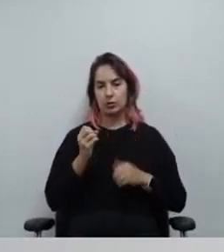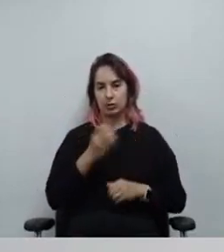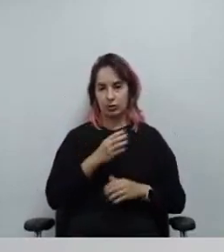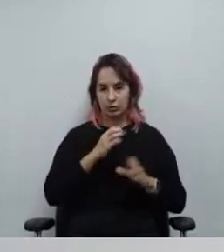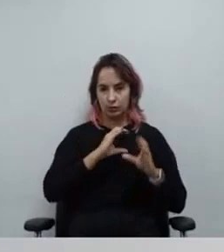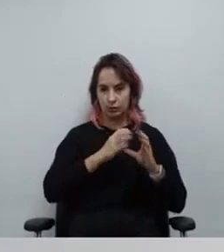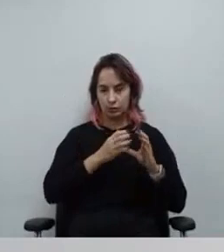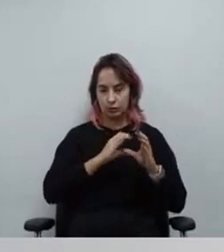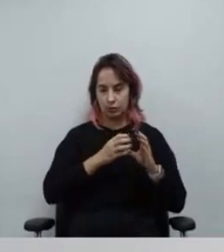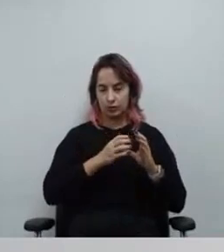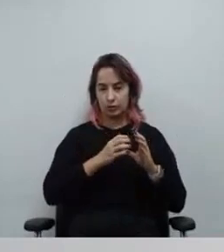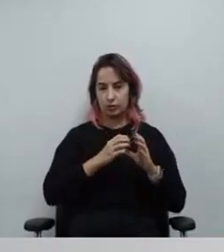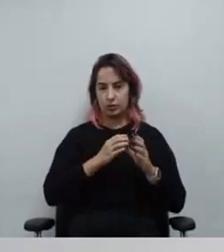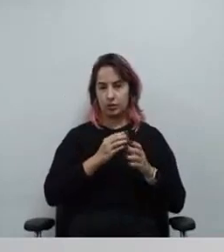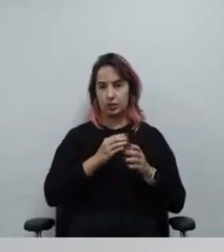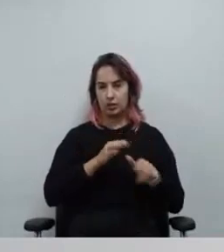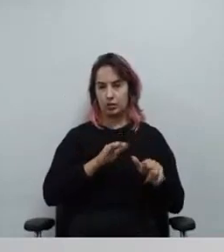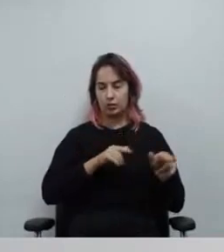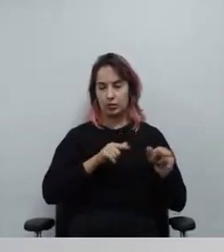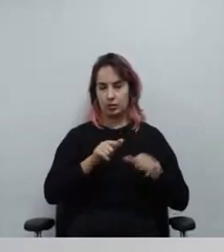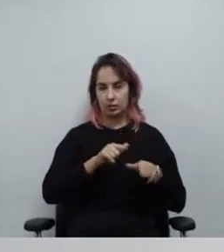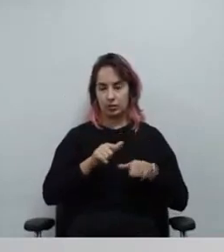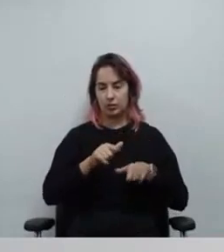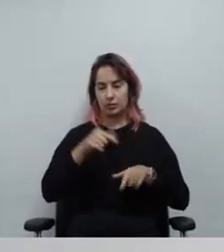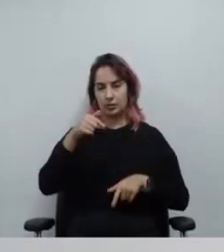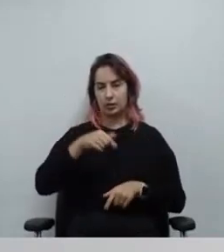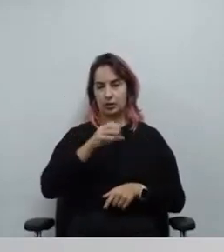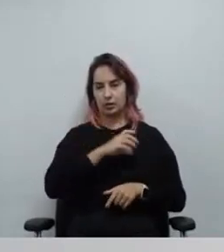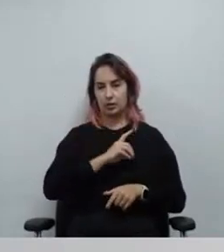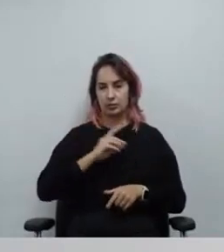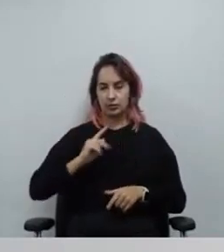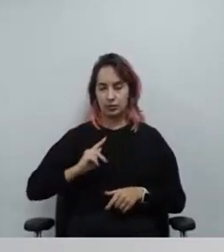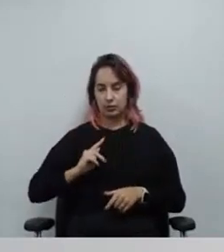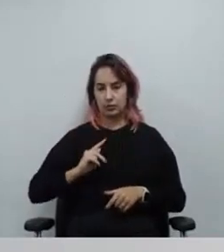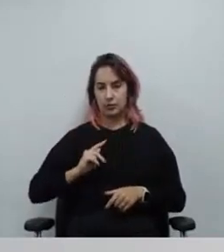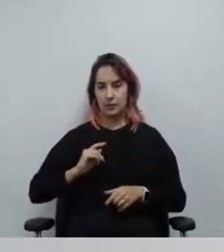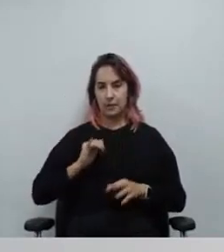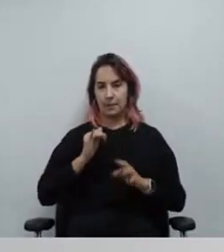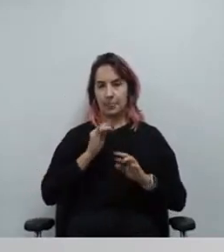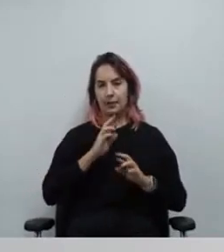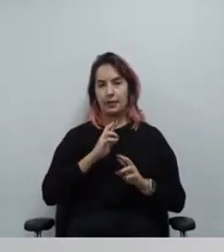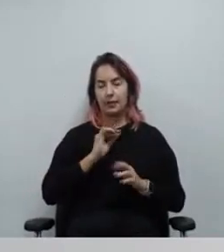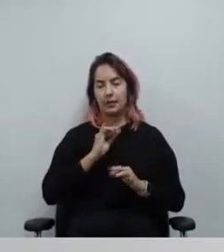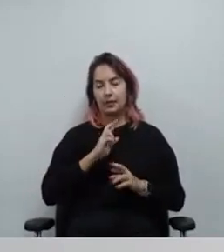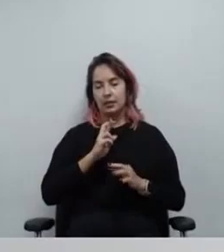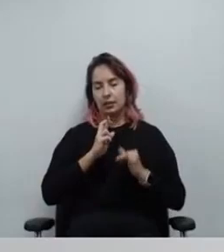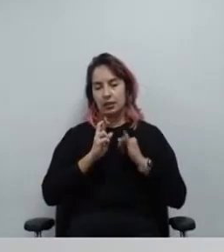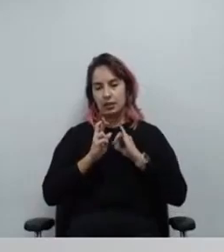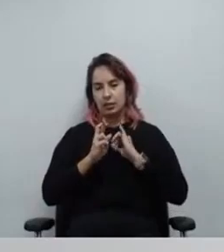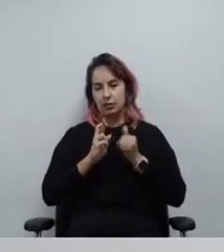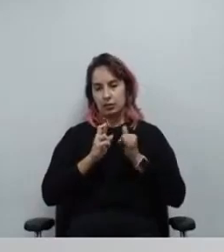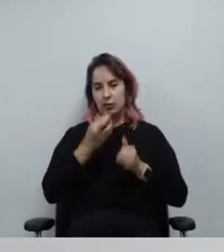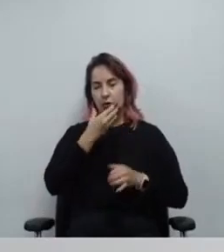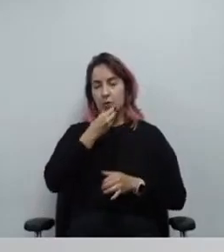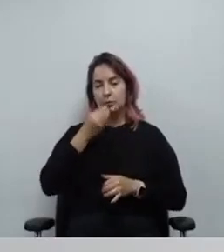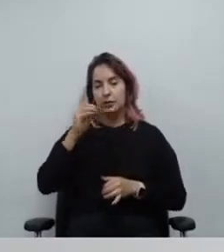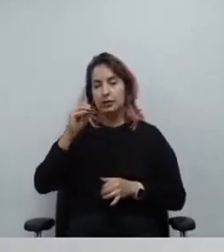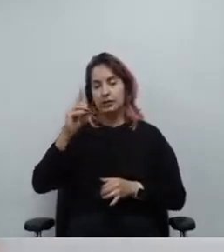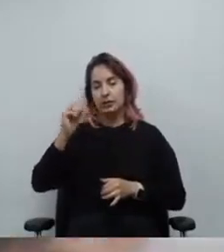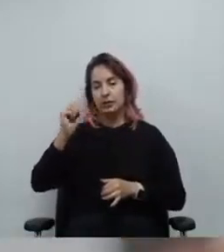títulos para ingresso na carreira de Defensor Público do Estado de São Paulo. Relator, conselheiro Davi Eduardo Depiné Filho, com a palavra.